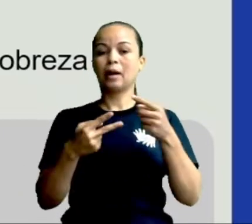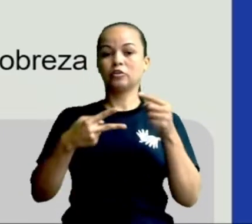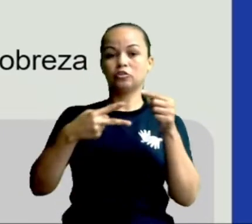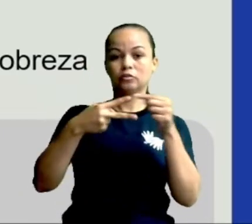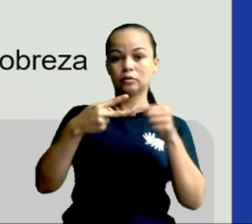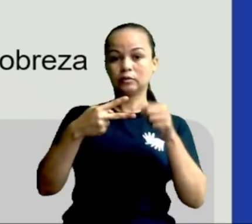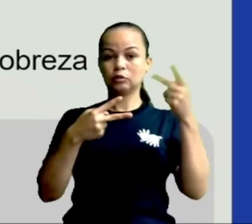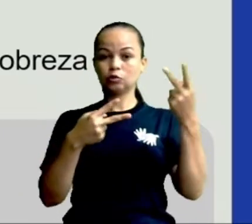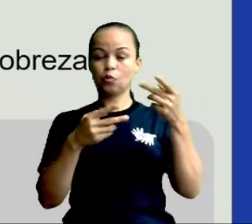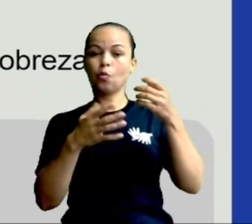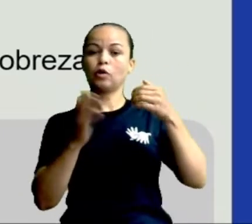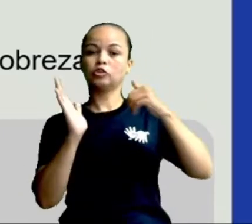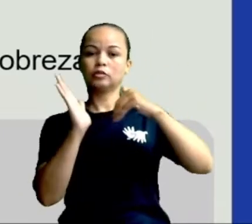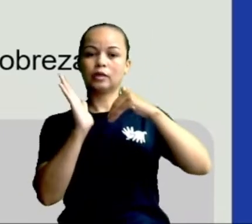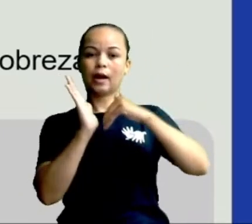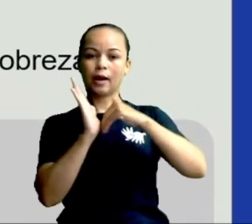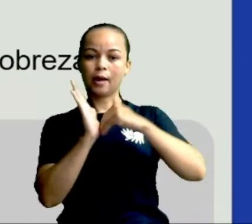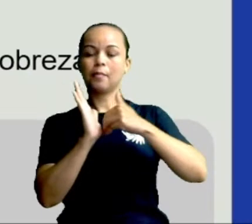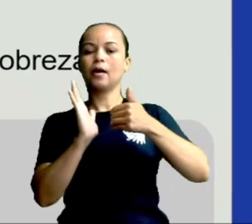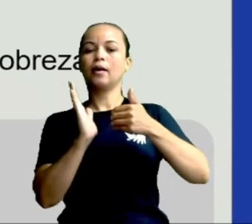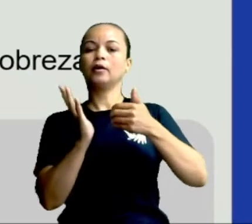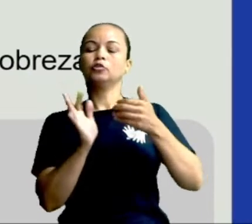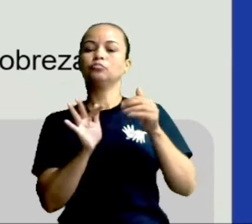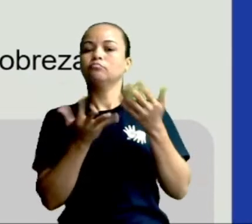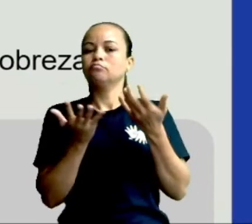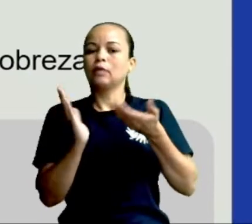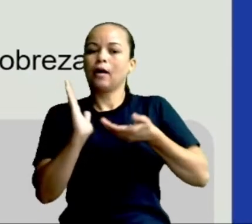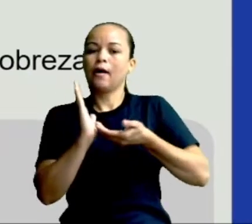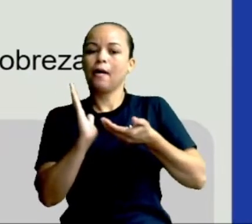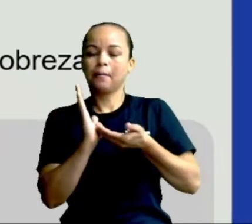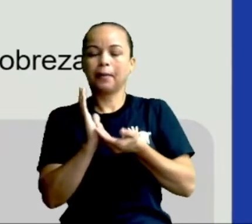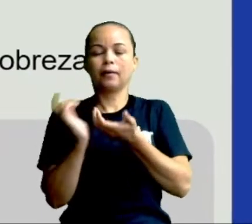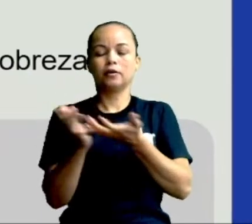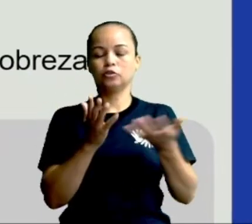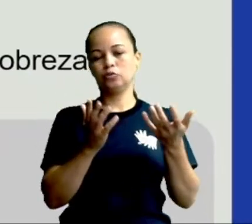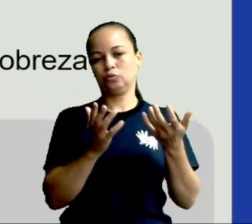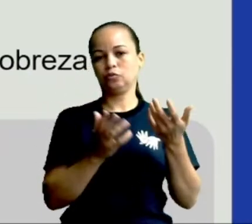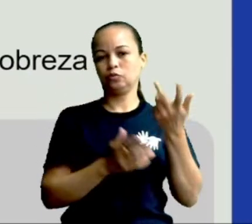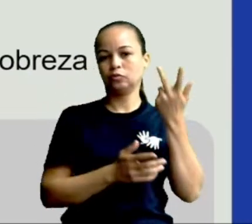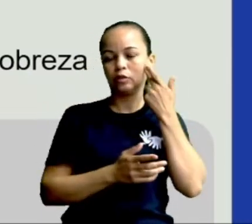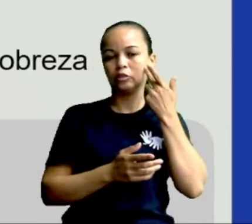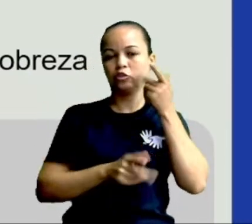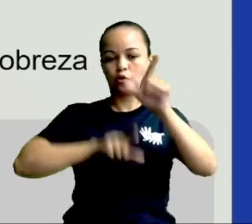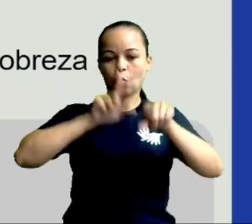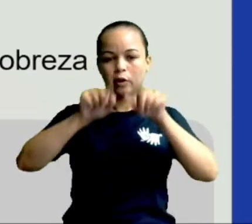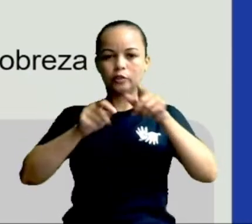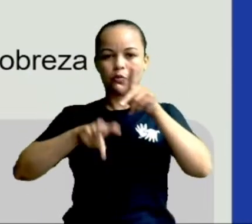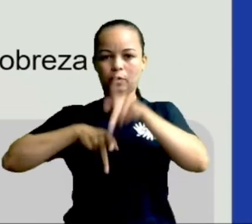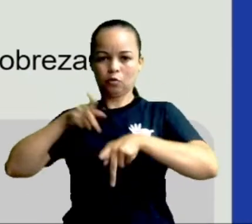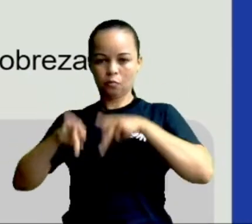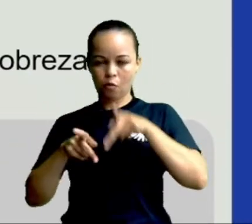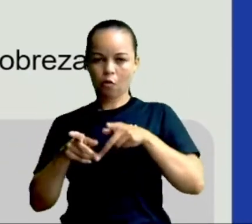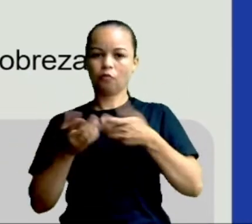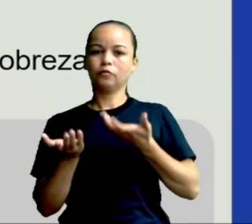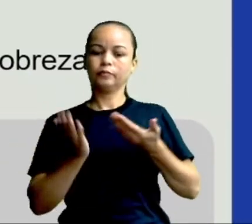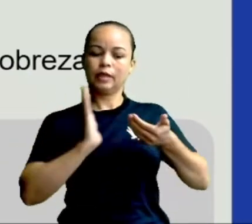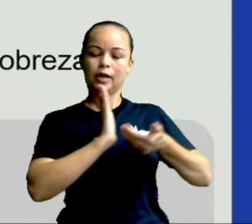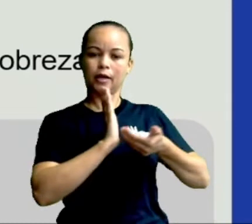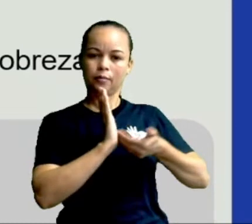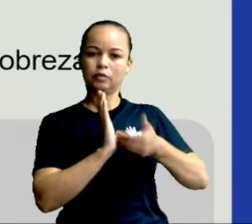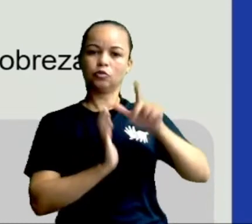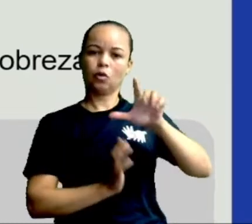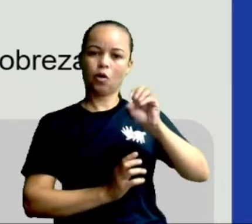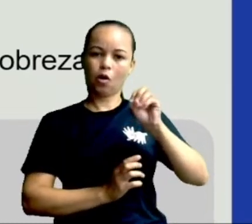duas câmaras a câmara dos comuns ou desintegrantes são escolhidos pelo povo EA câmara dos